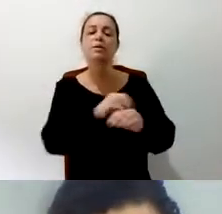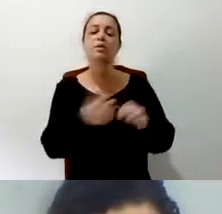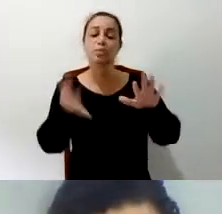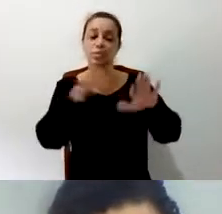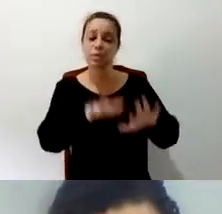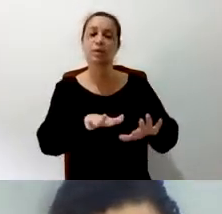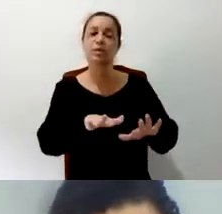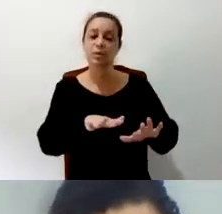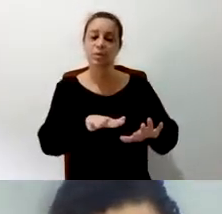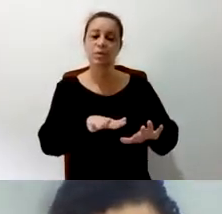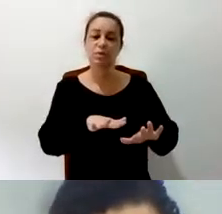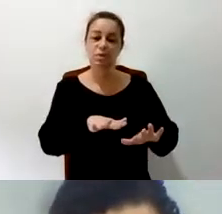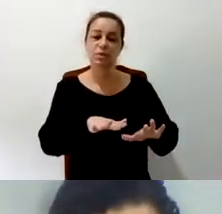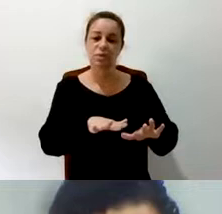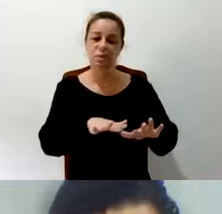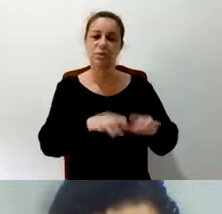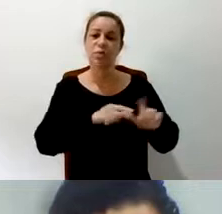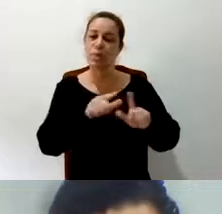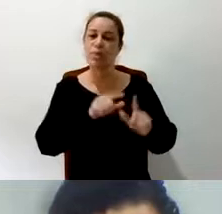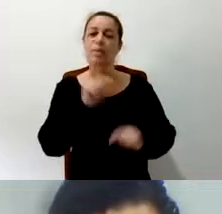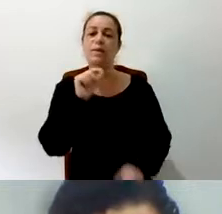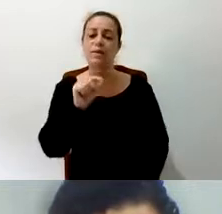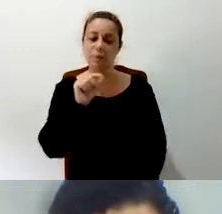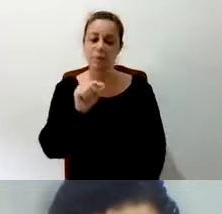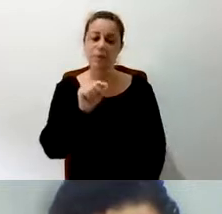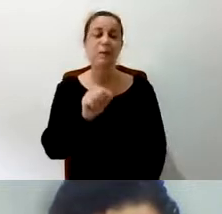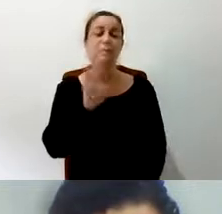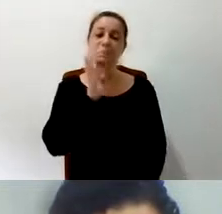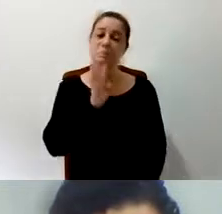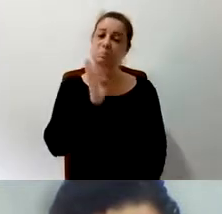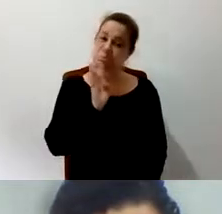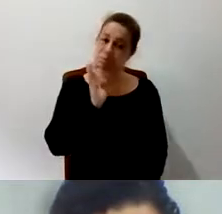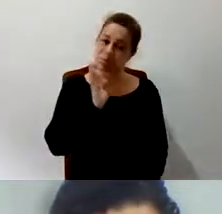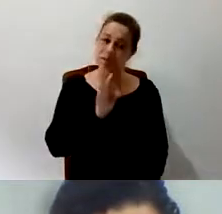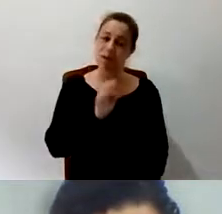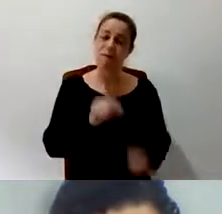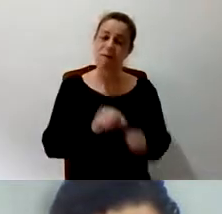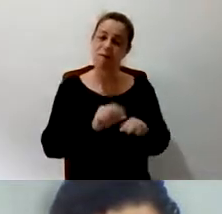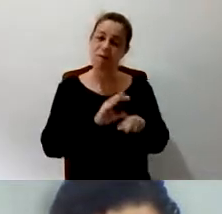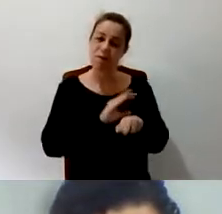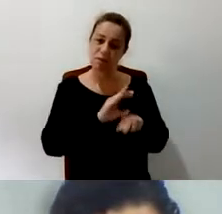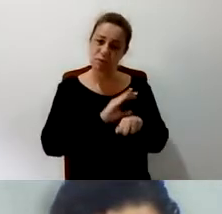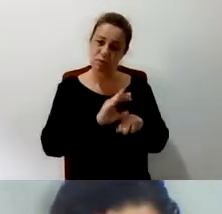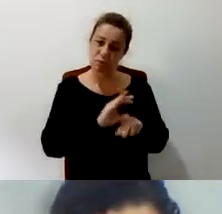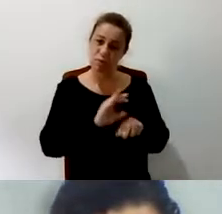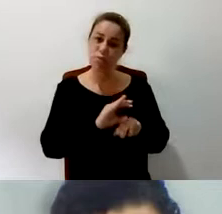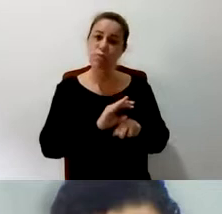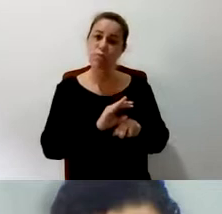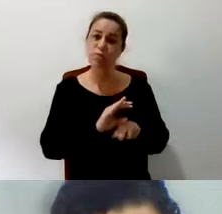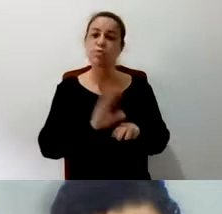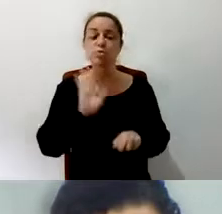Isso. O trabalho dela ficou bem bacana. Ela fez um curso e ela já... Eu